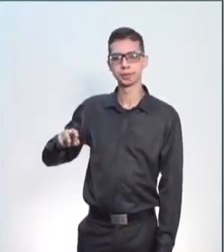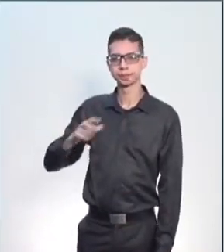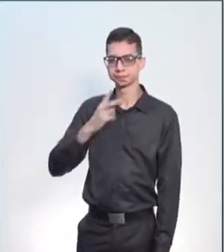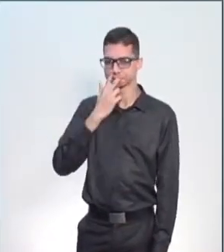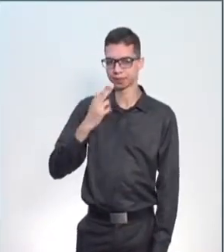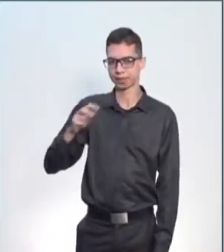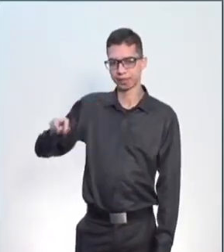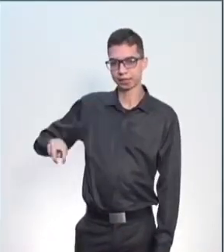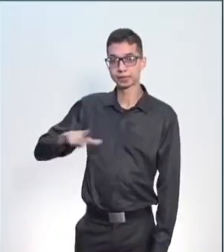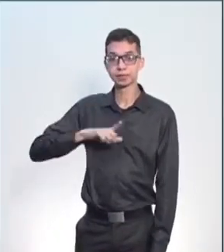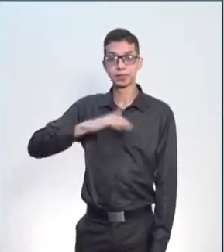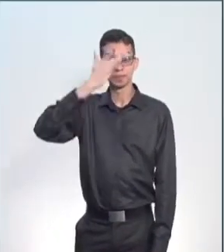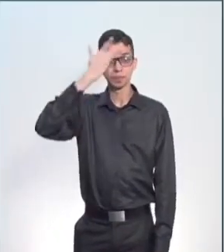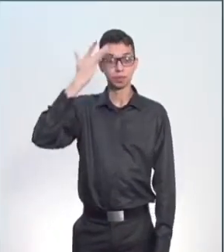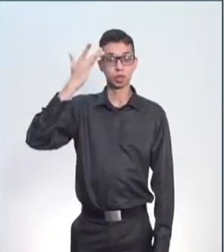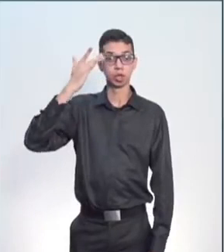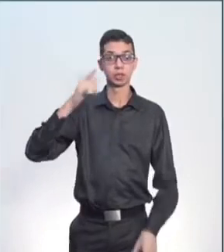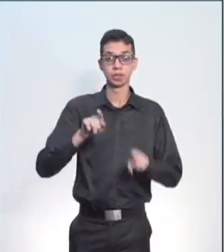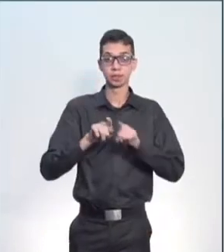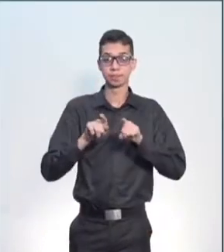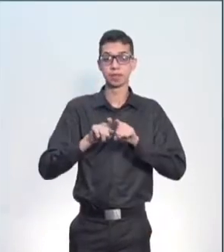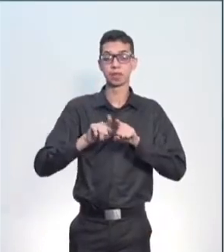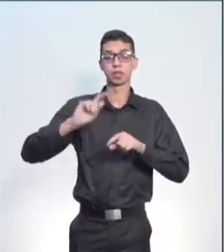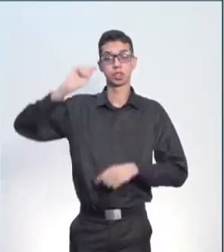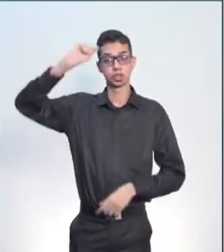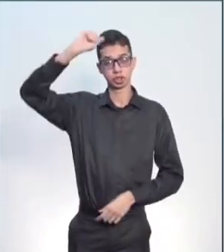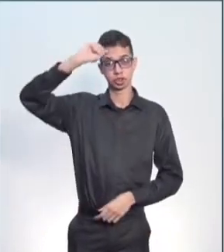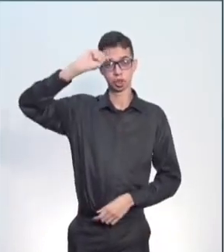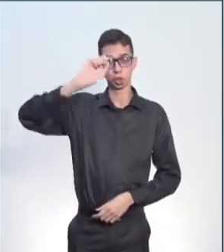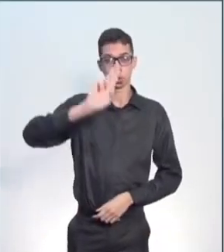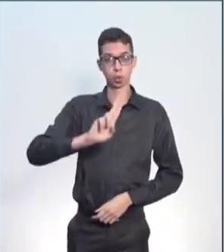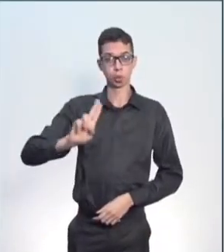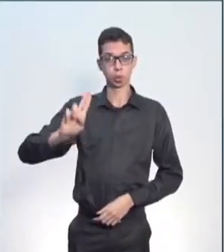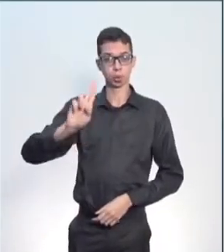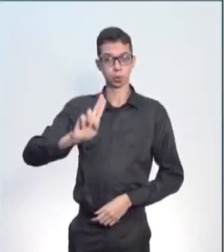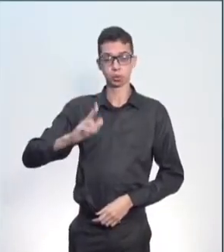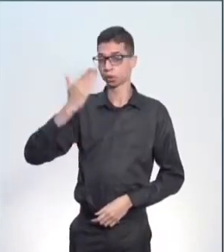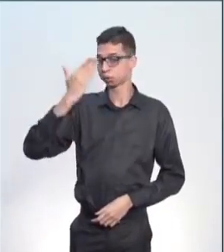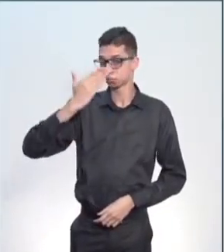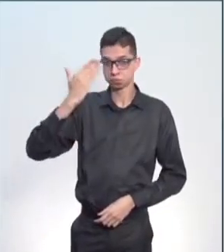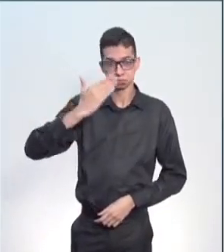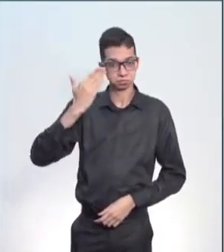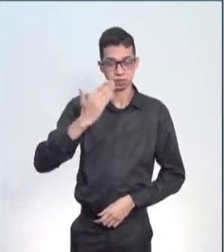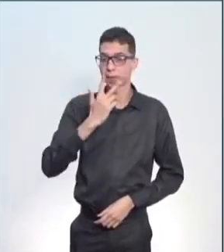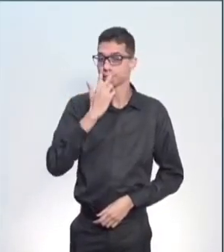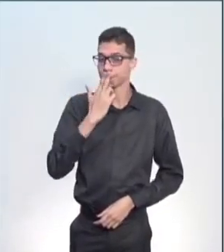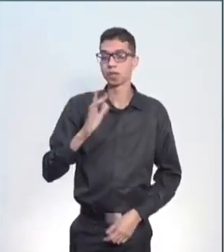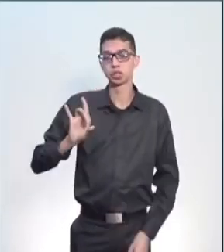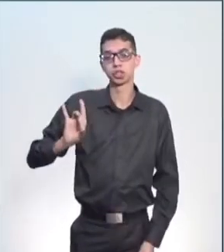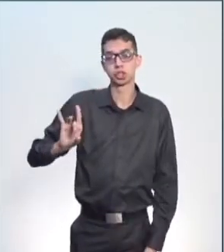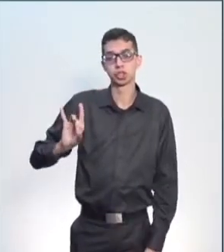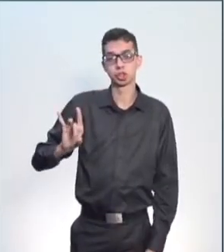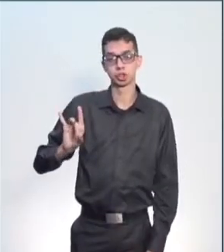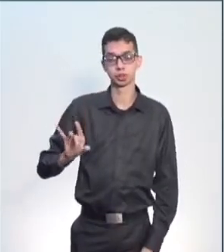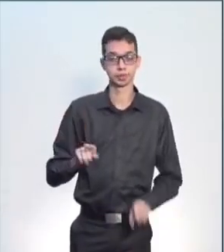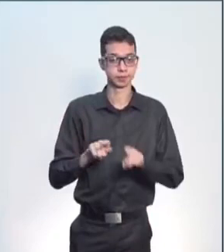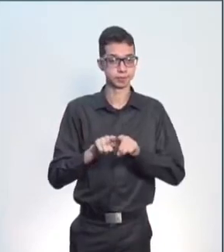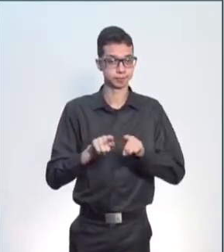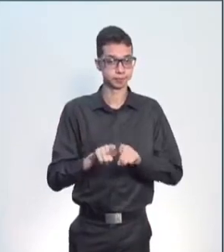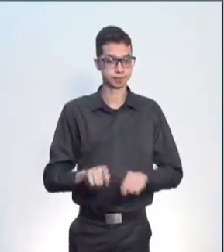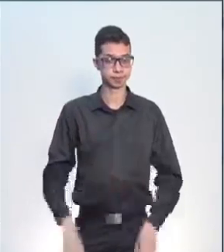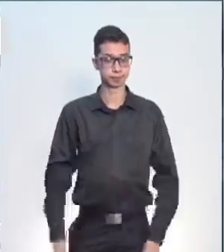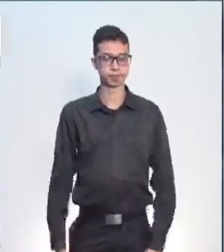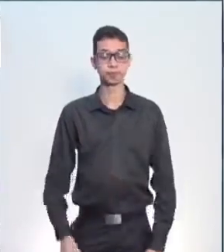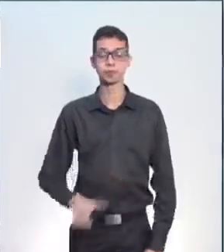está com um chapéu, que nós não podemos ver o rosto dela, que também está numa situação solitária, e outras